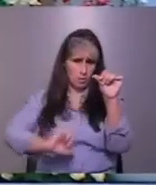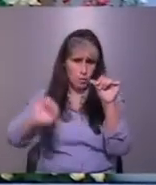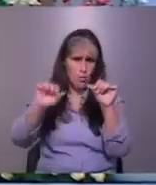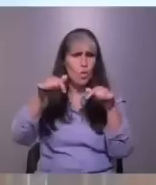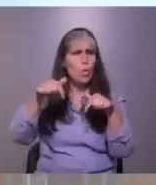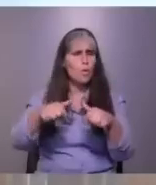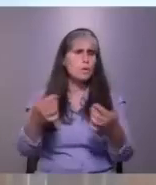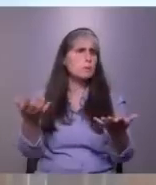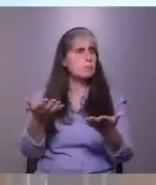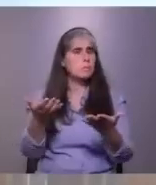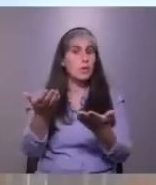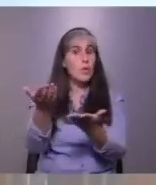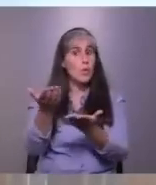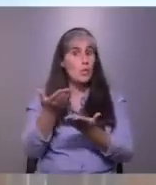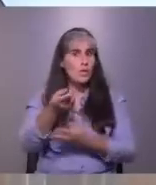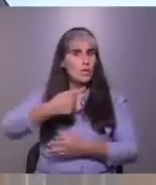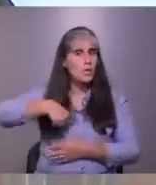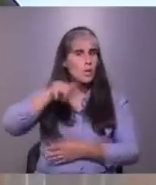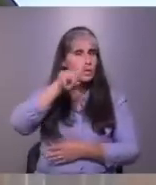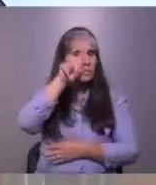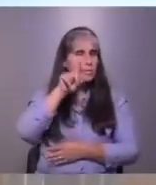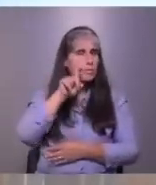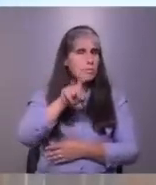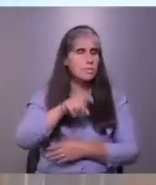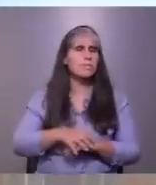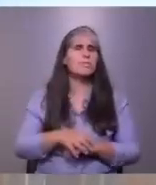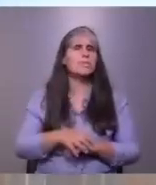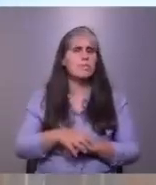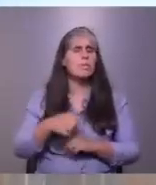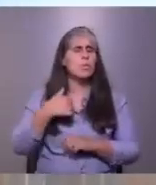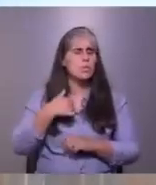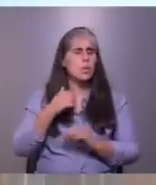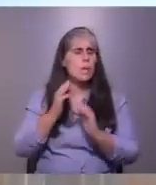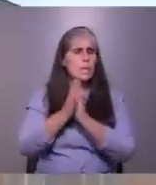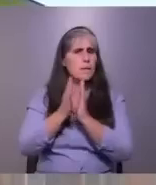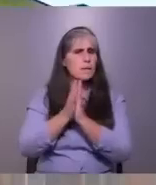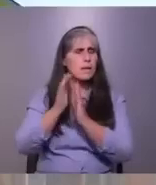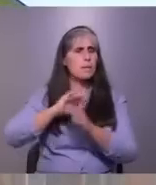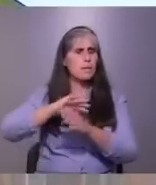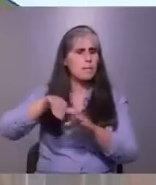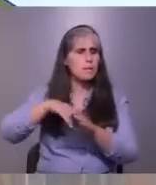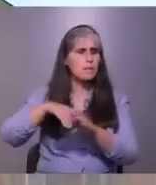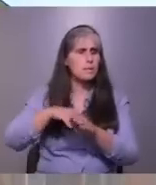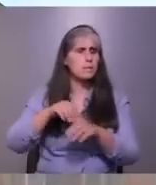perguntarmo-nos se quando celebramos a Eucaristia, quando participamos na missa,